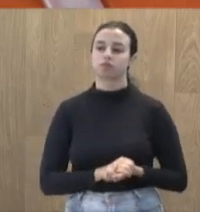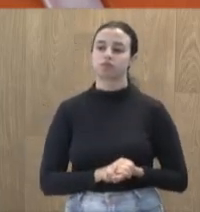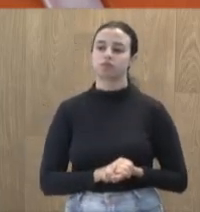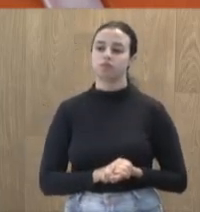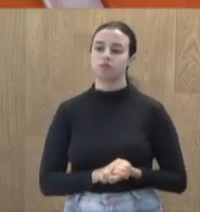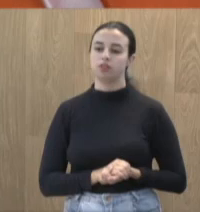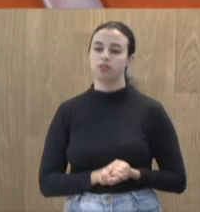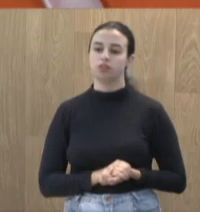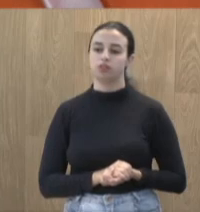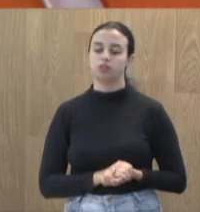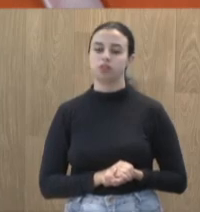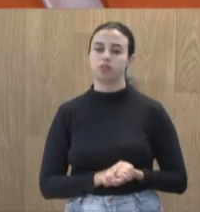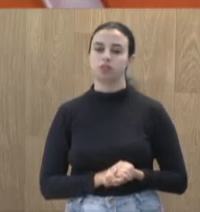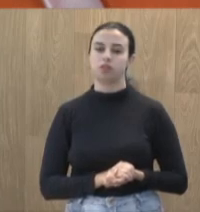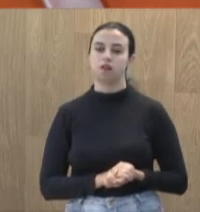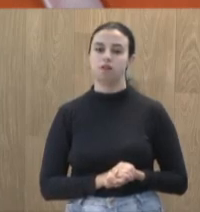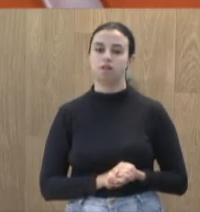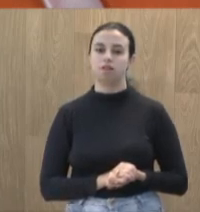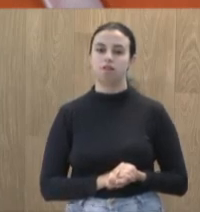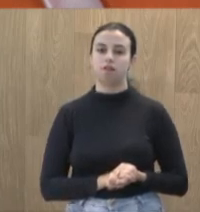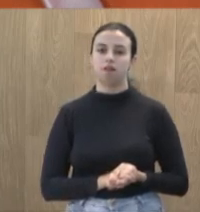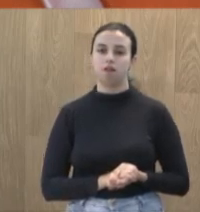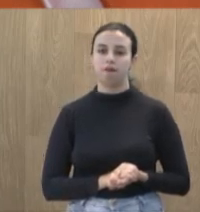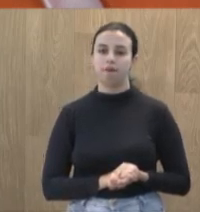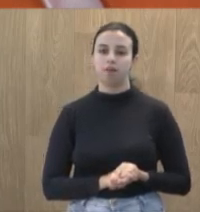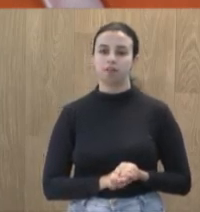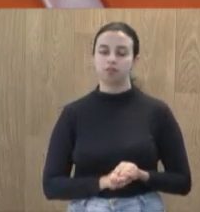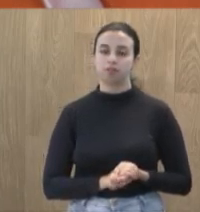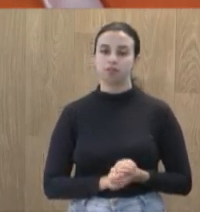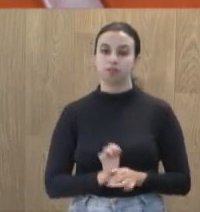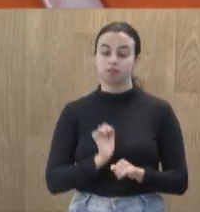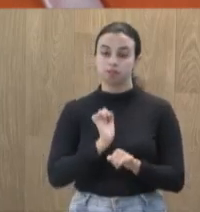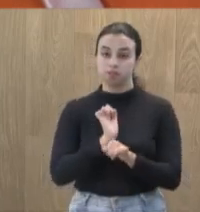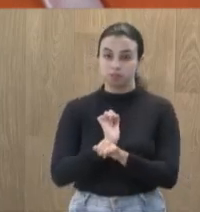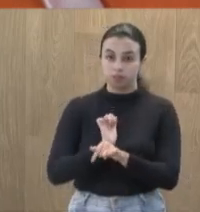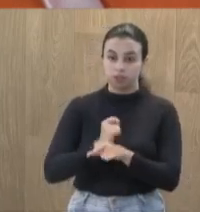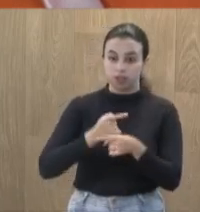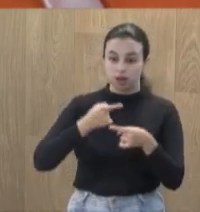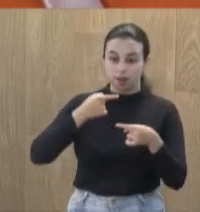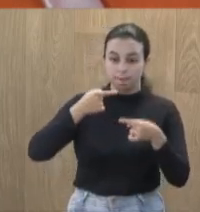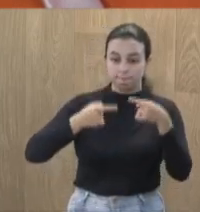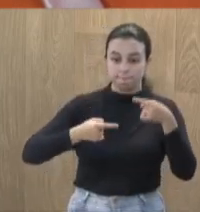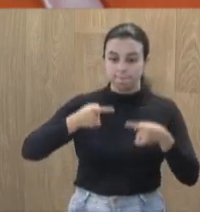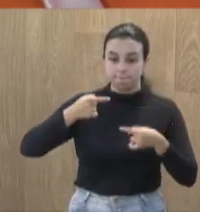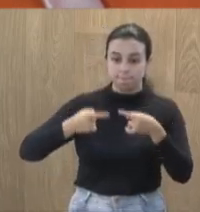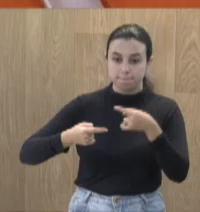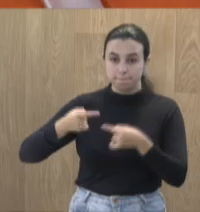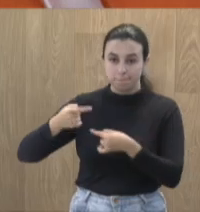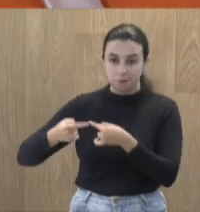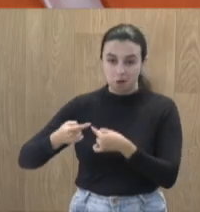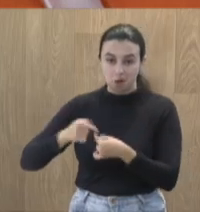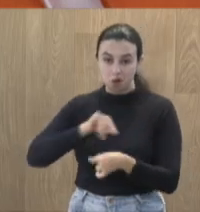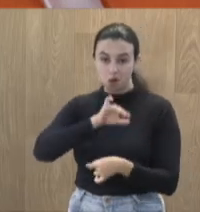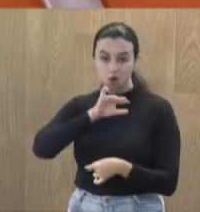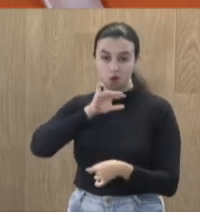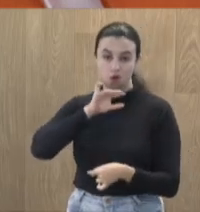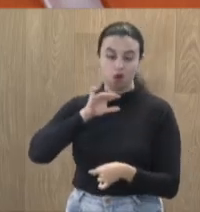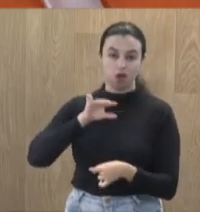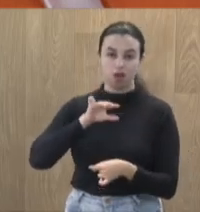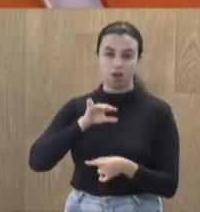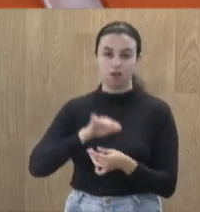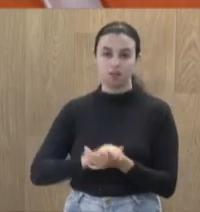Parem de produzir políticos da pior espécie que